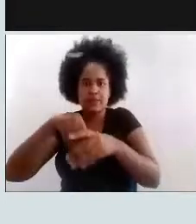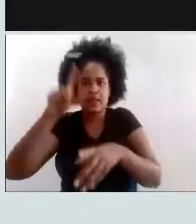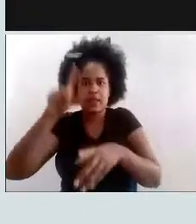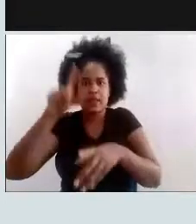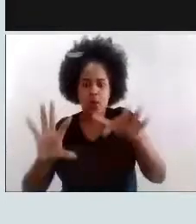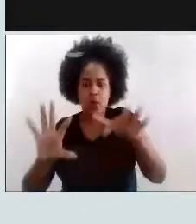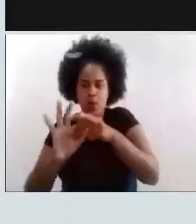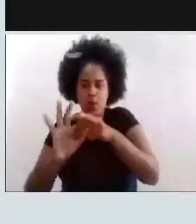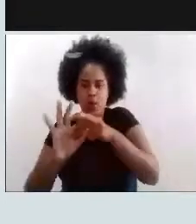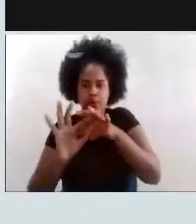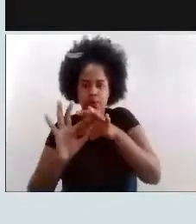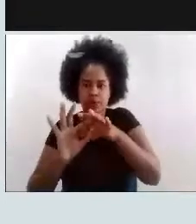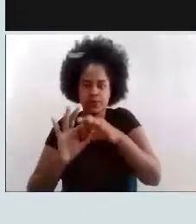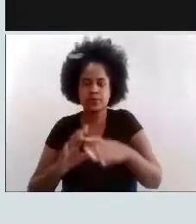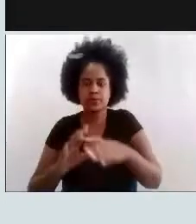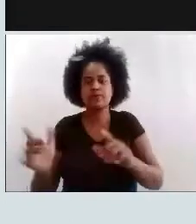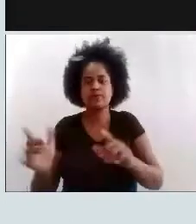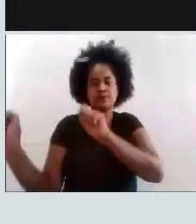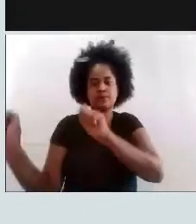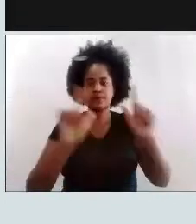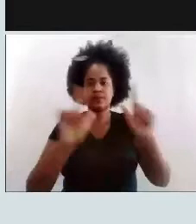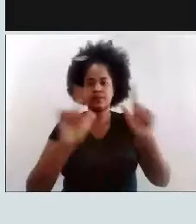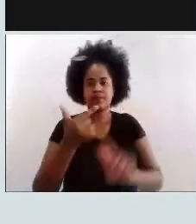Pode passar para o próximo.